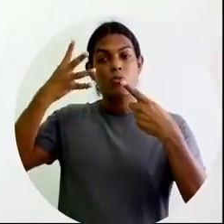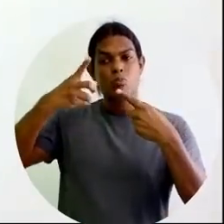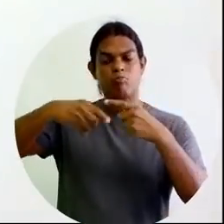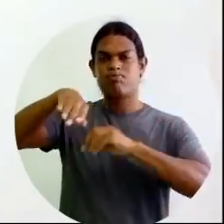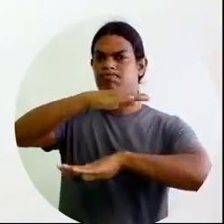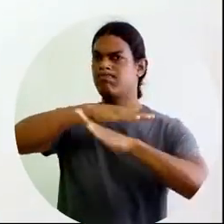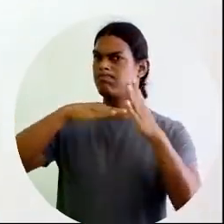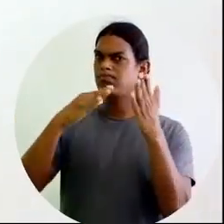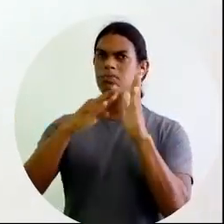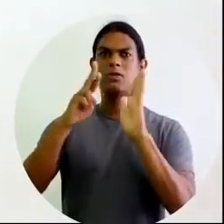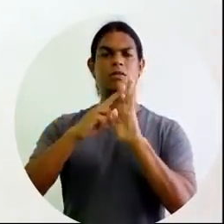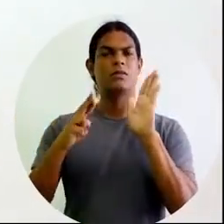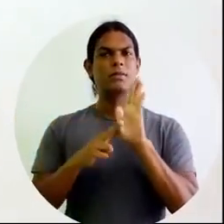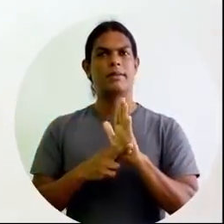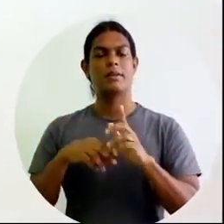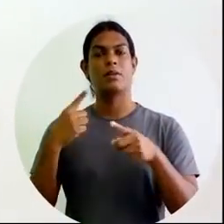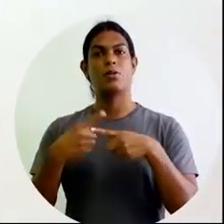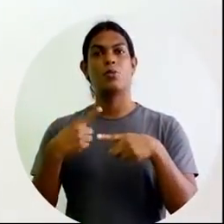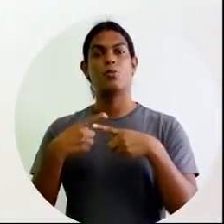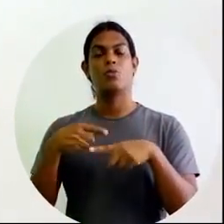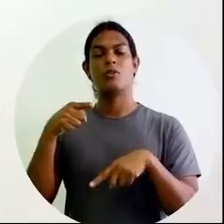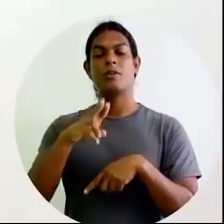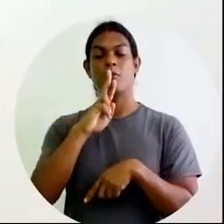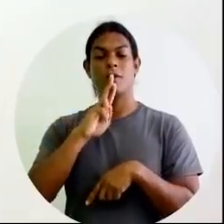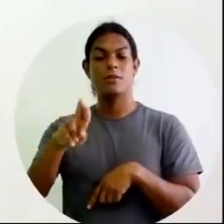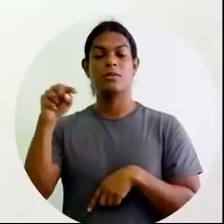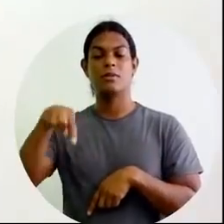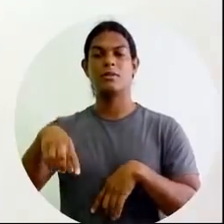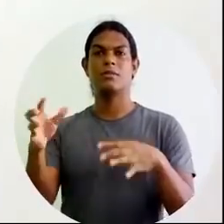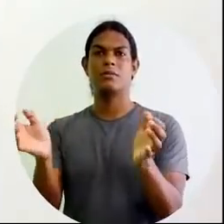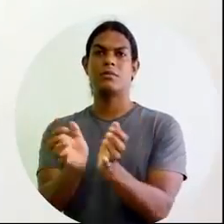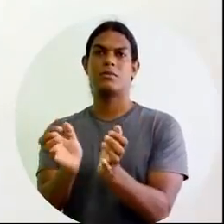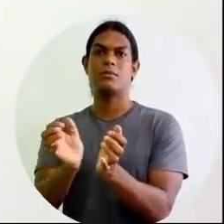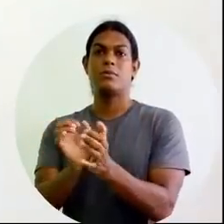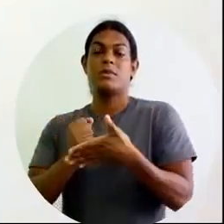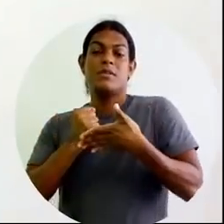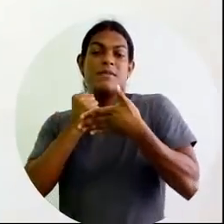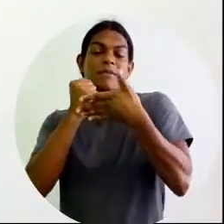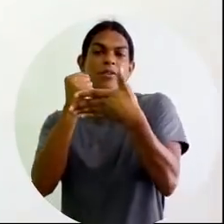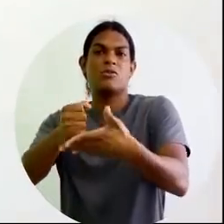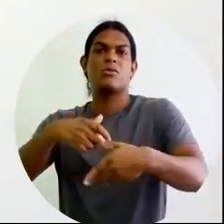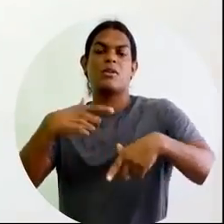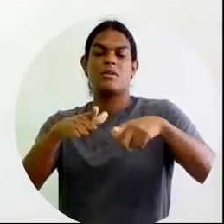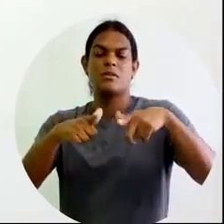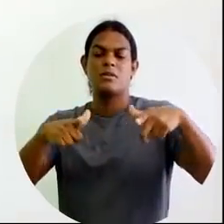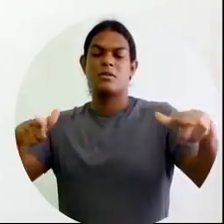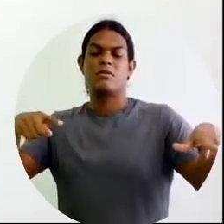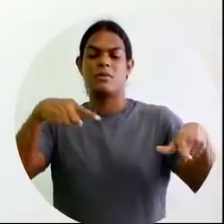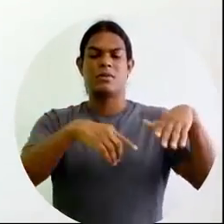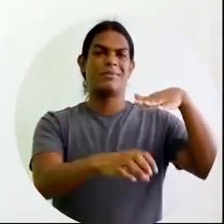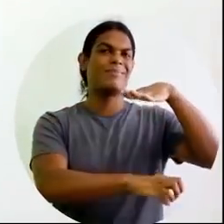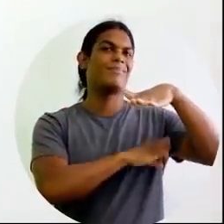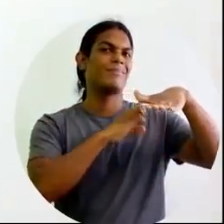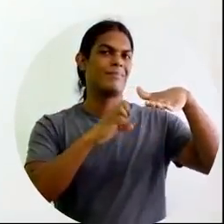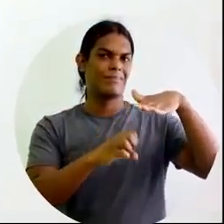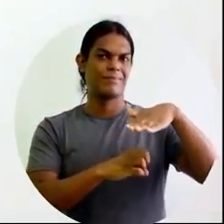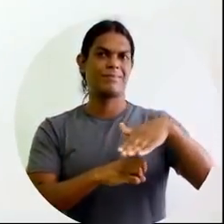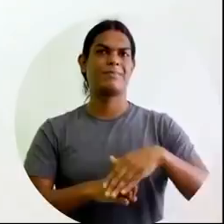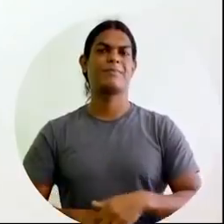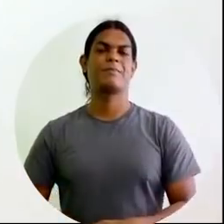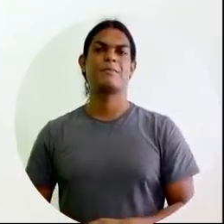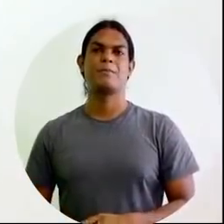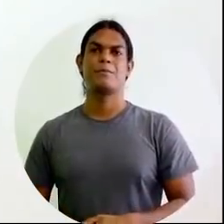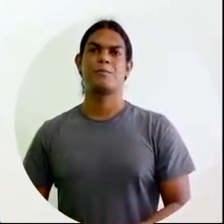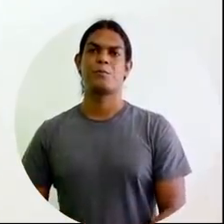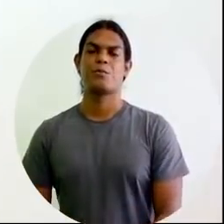que faz. Porque o resultado deste grupo é o que vai dar sustentabilidade para a organização